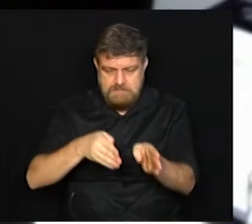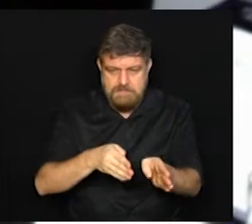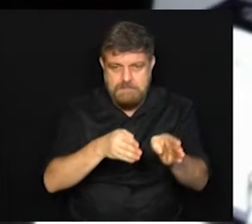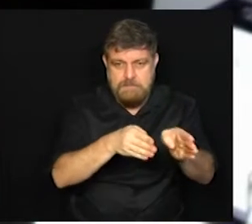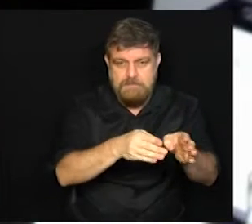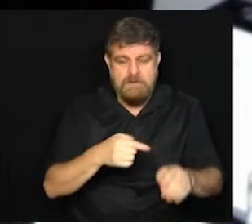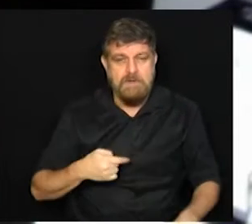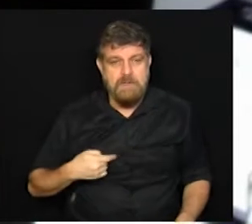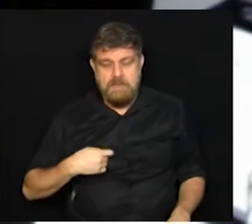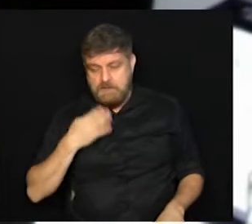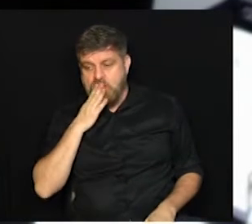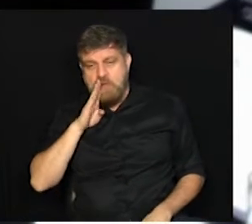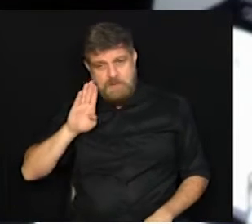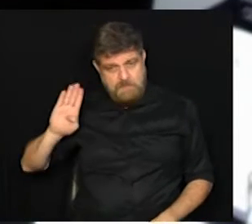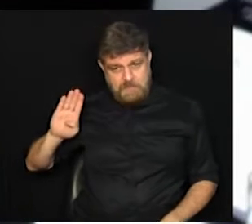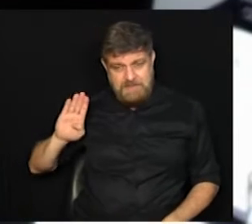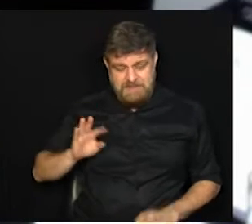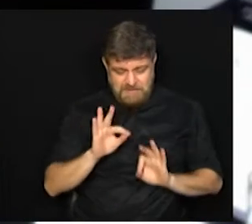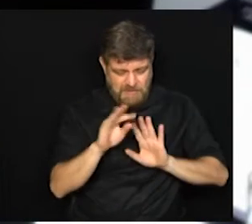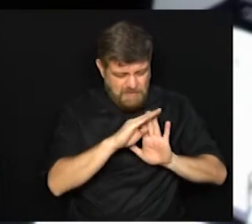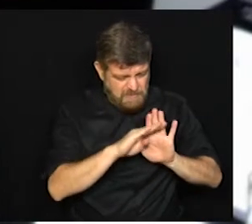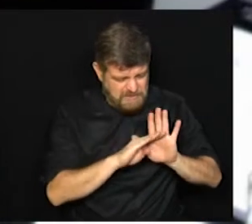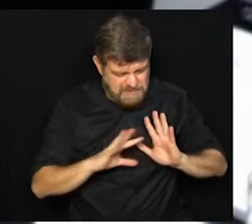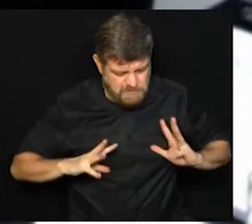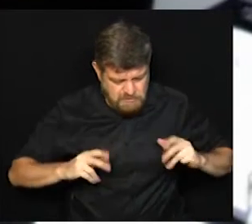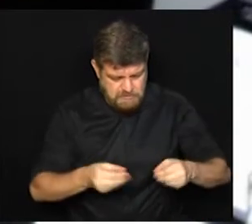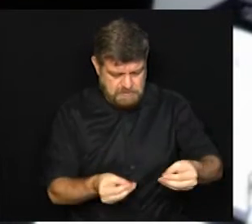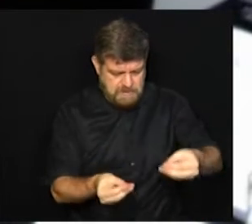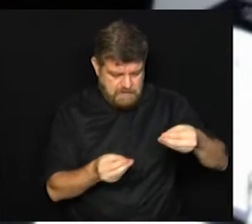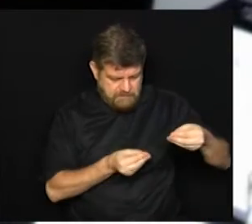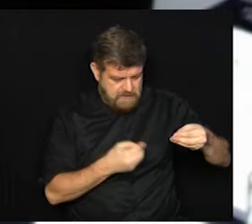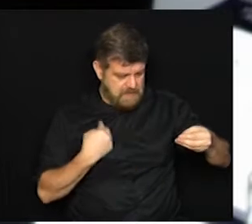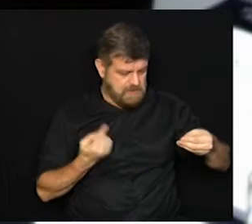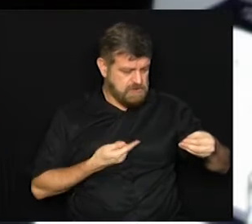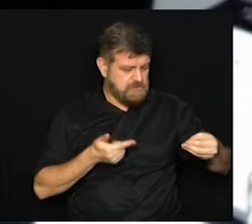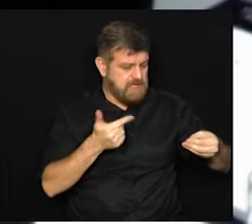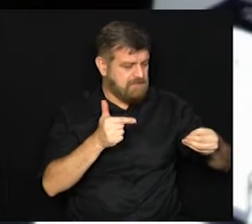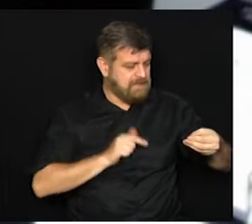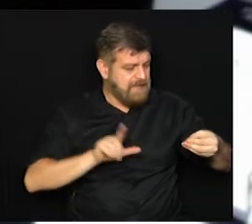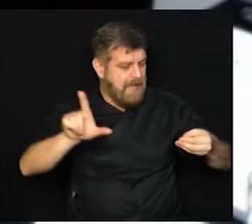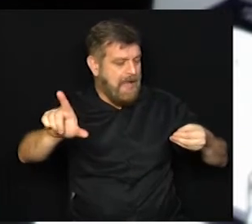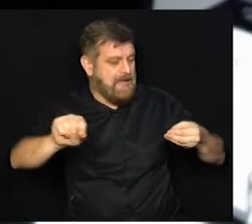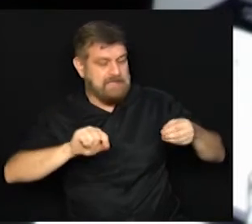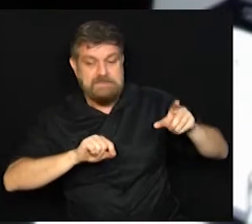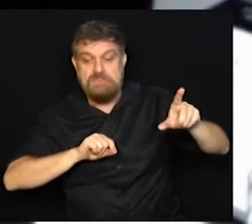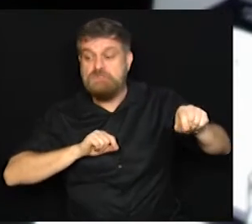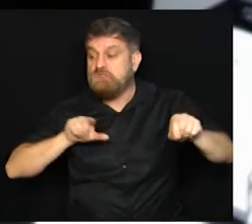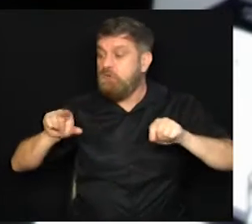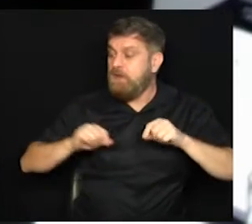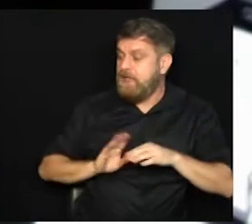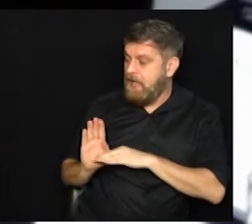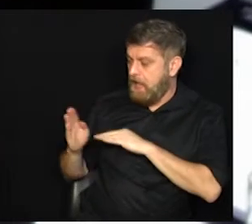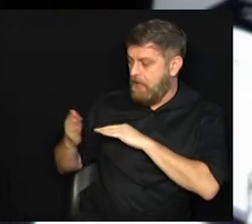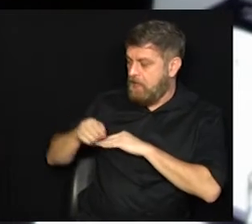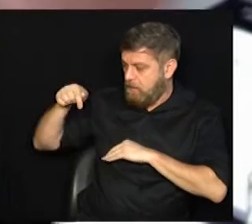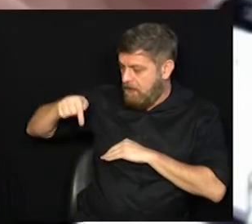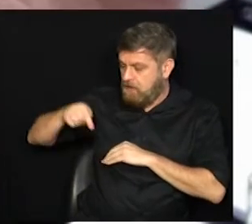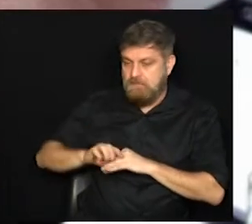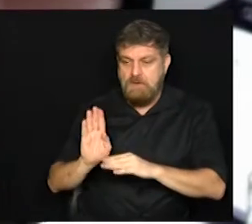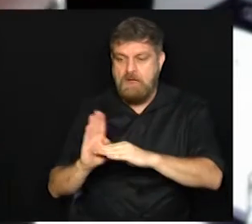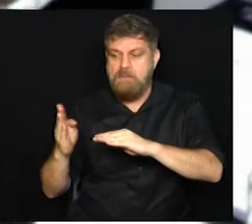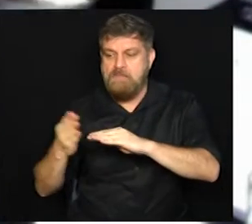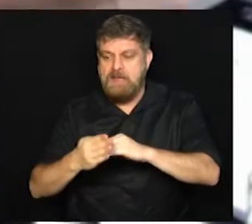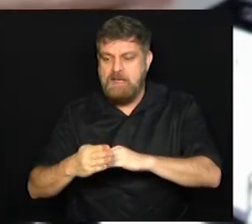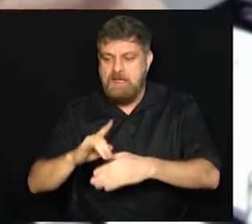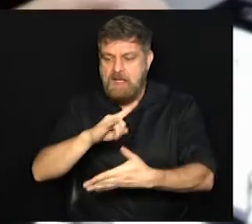garanto para vocês que todos os projetos que aqui passam, nós não temos o intuito de